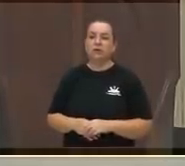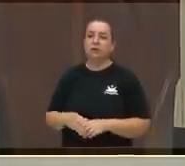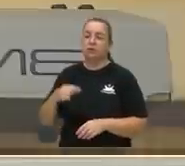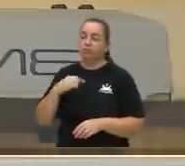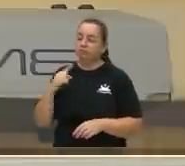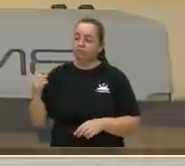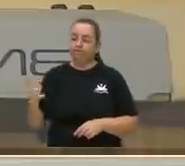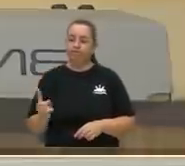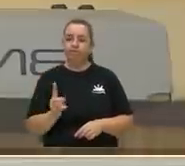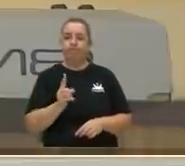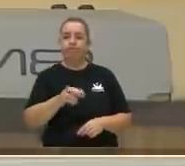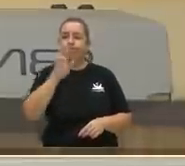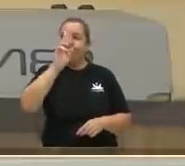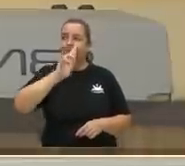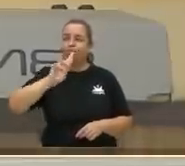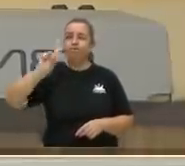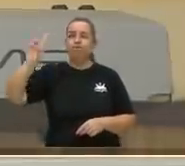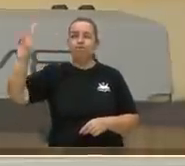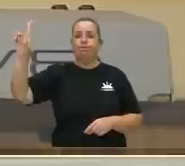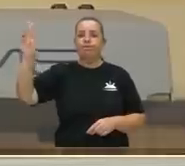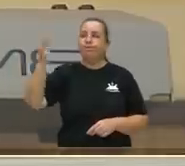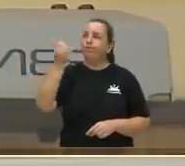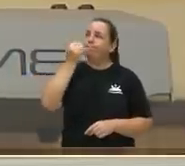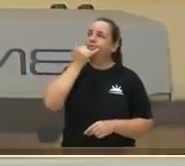fez te perdão